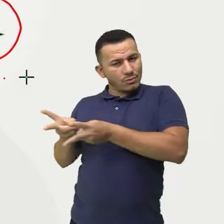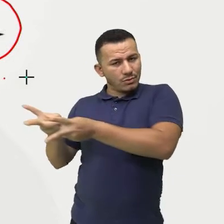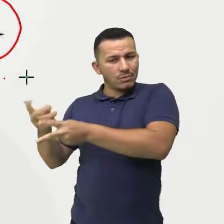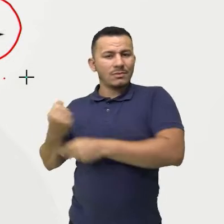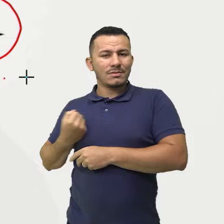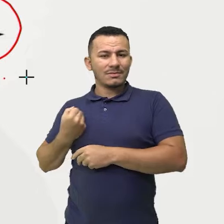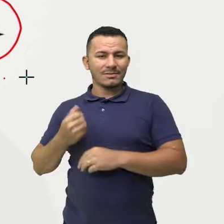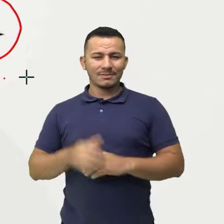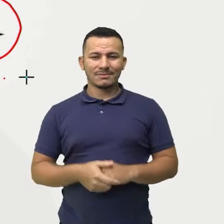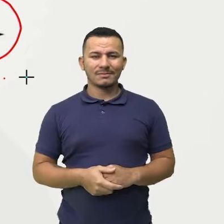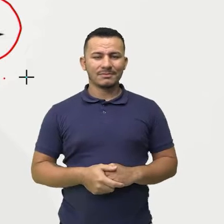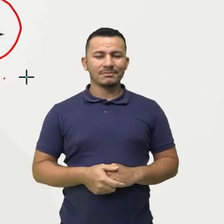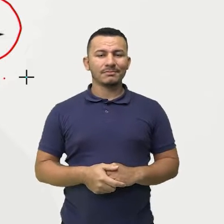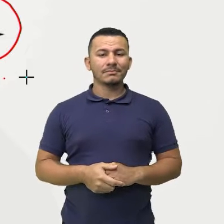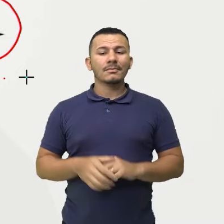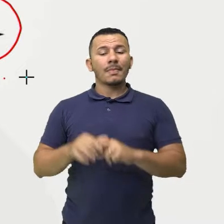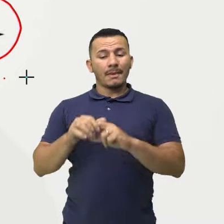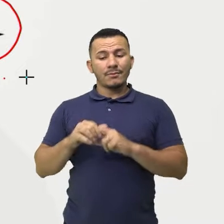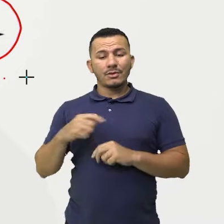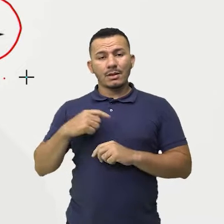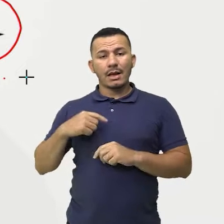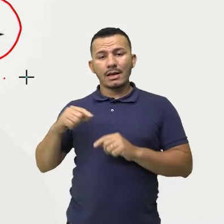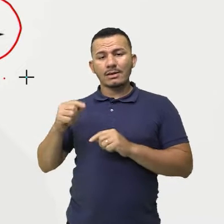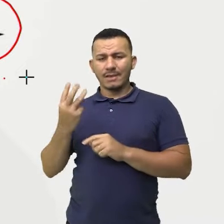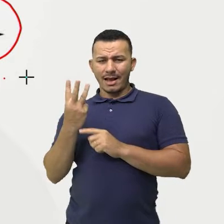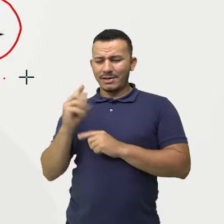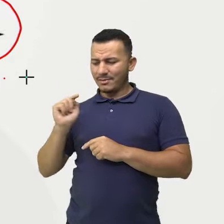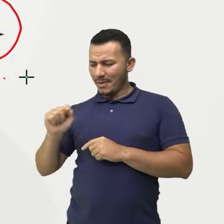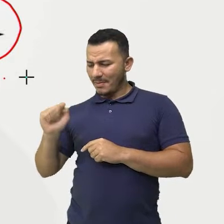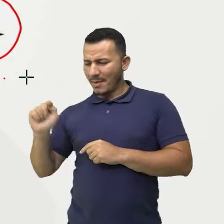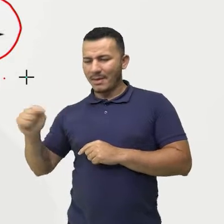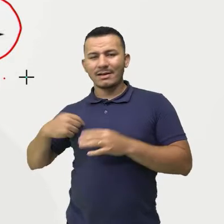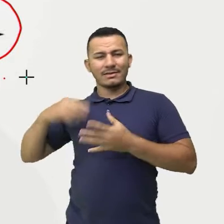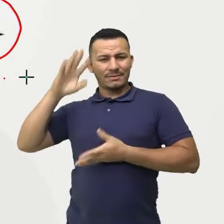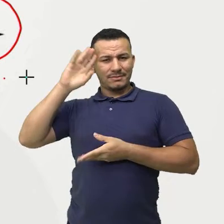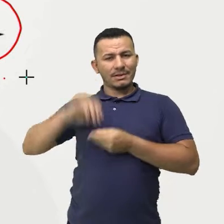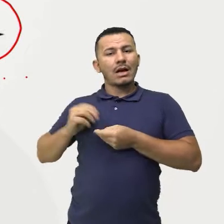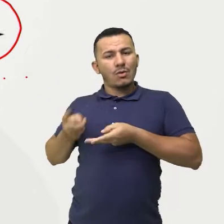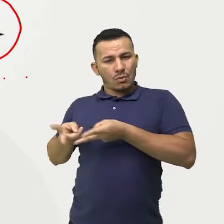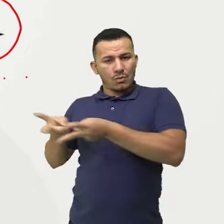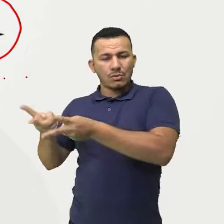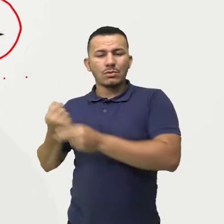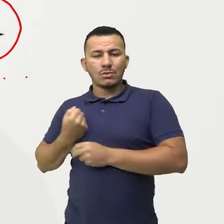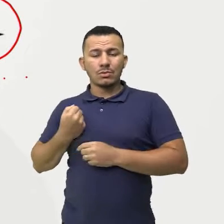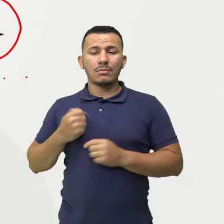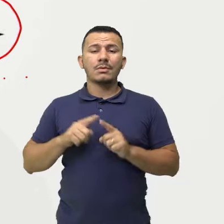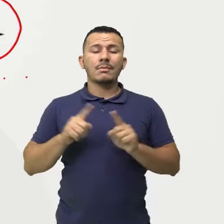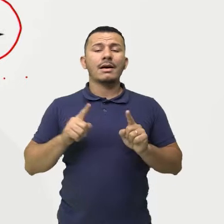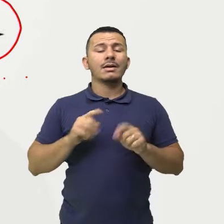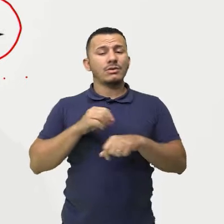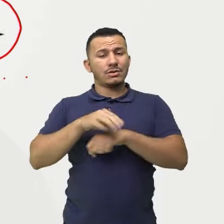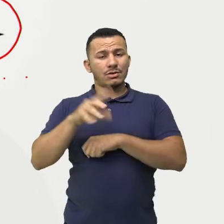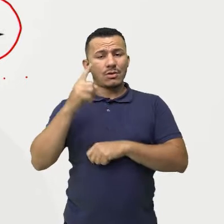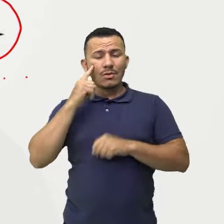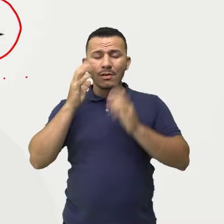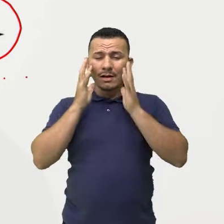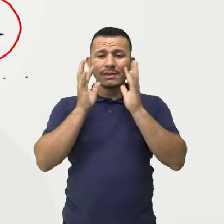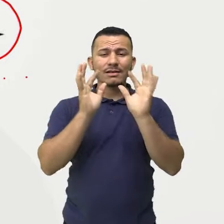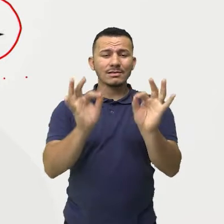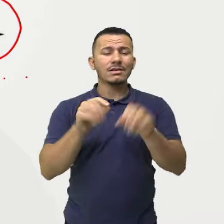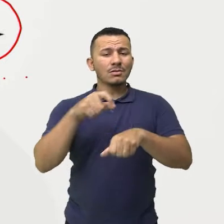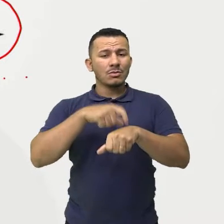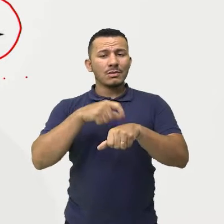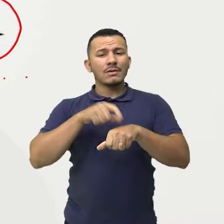é infinito, portanto, 3 pontos. Mas o que se deve estar atento? Sempre que você for